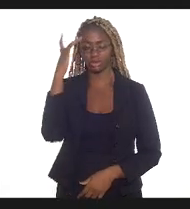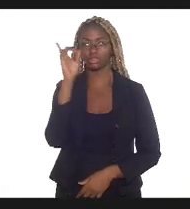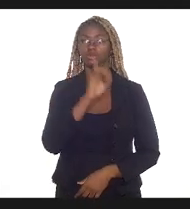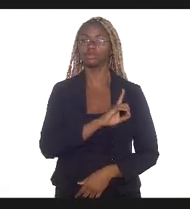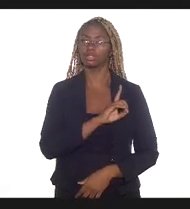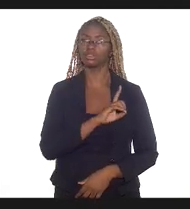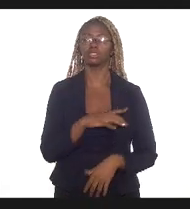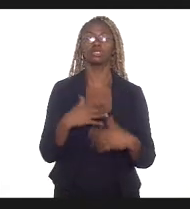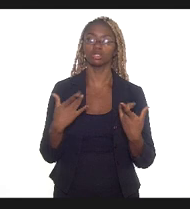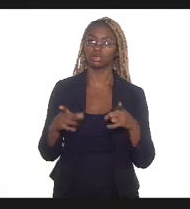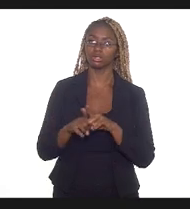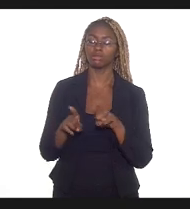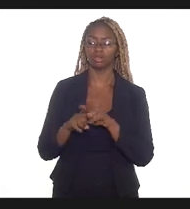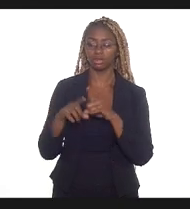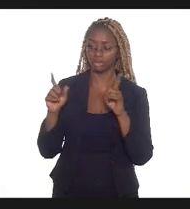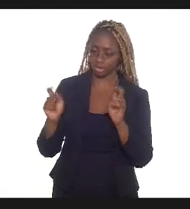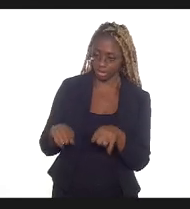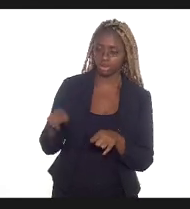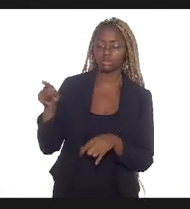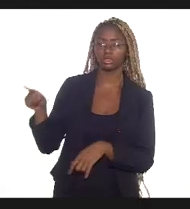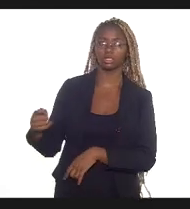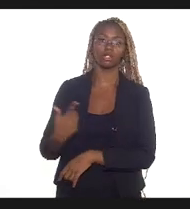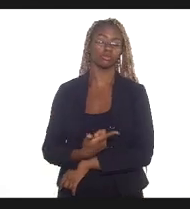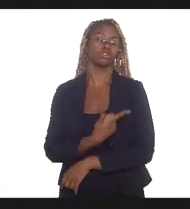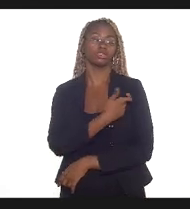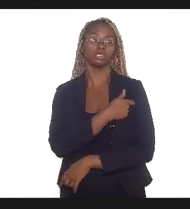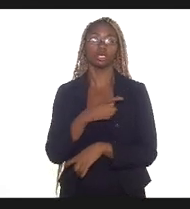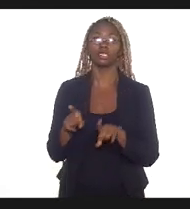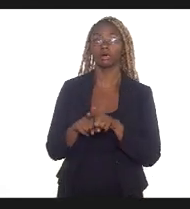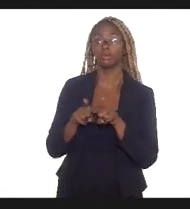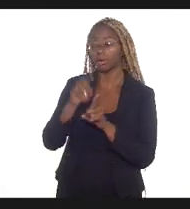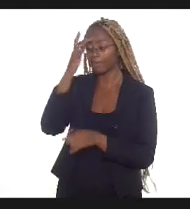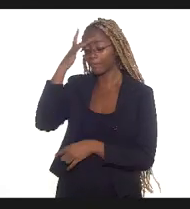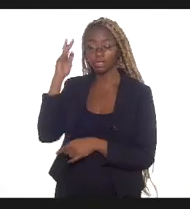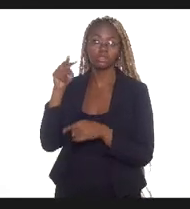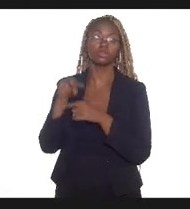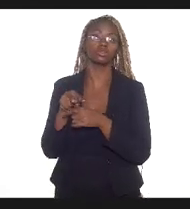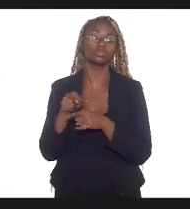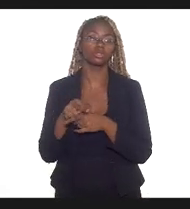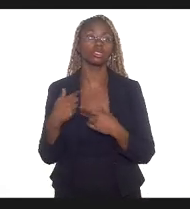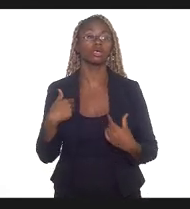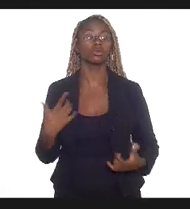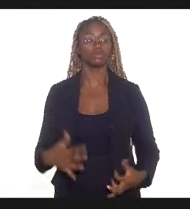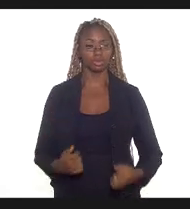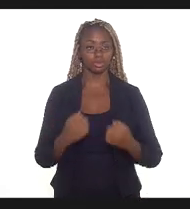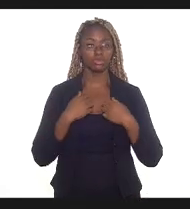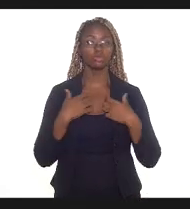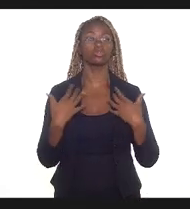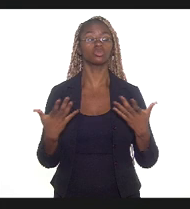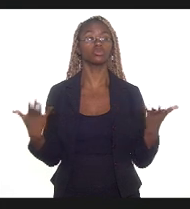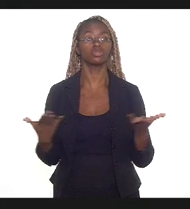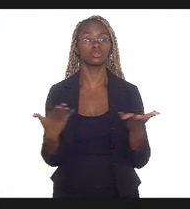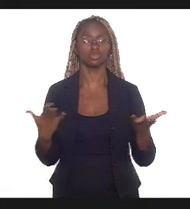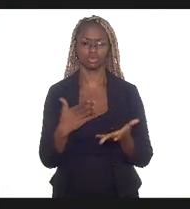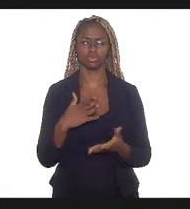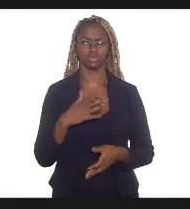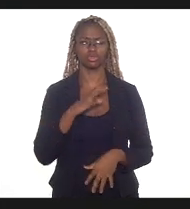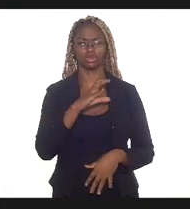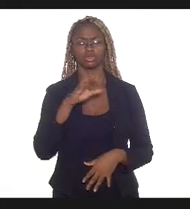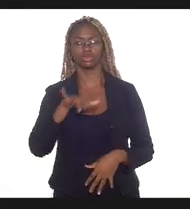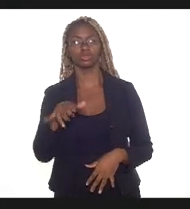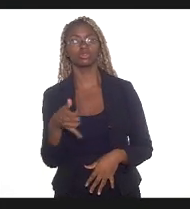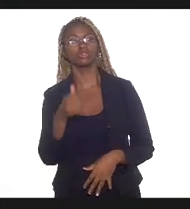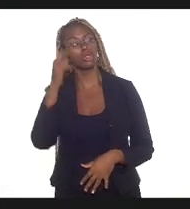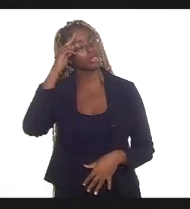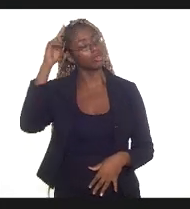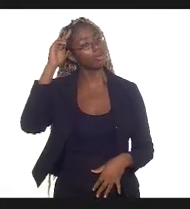deficiência também poderão ser atendidas. E o que me ocorre, espanto, senhor presidente, hoje o deputado Luiz Paulo na CCJ fez um bom encaminhamento